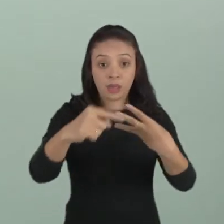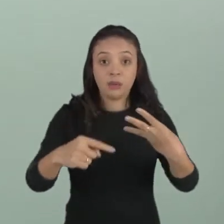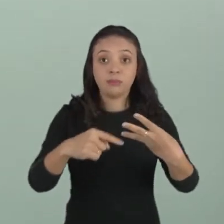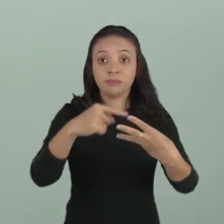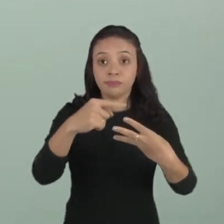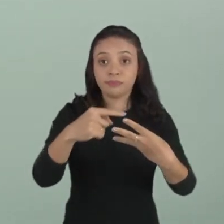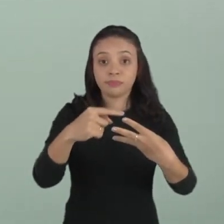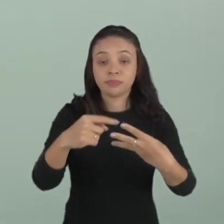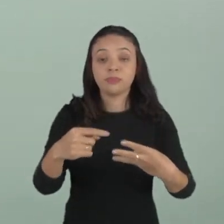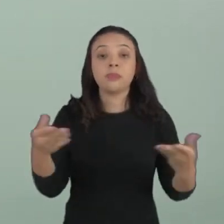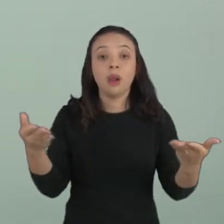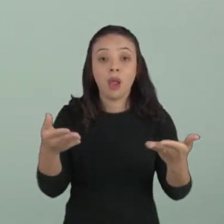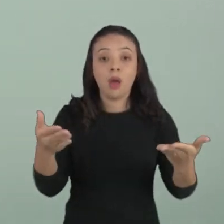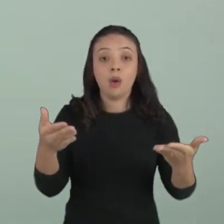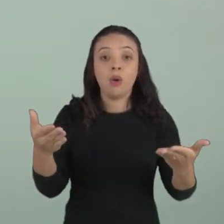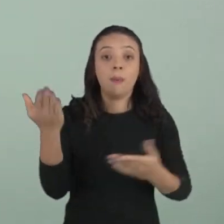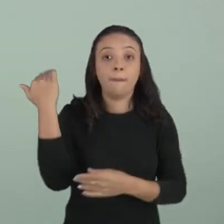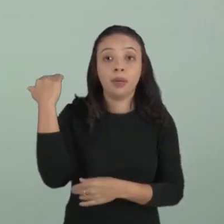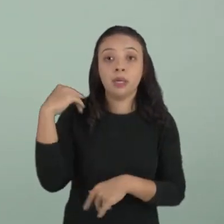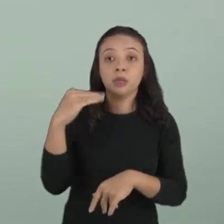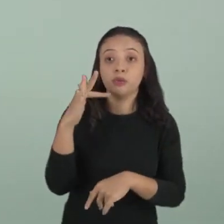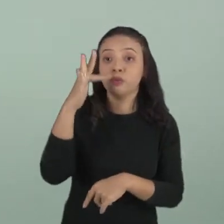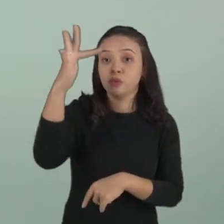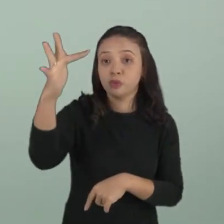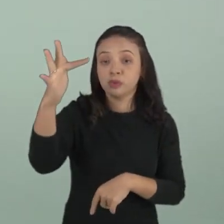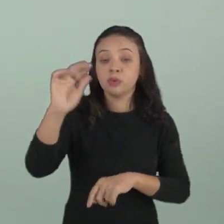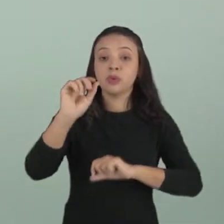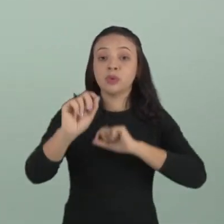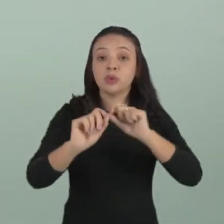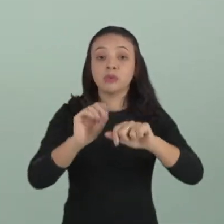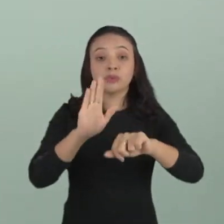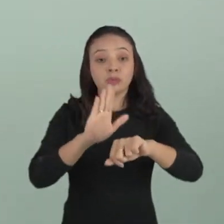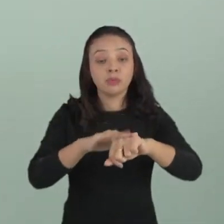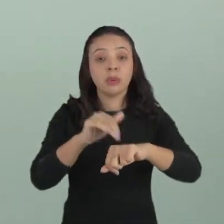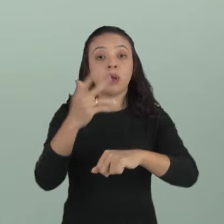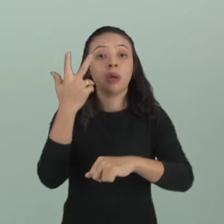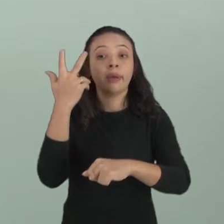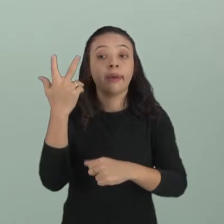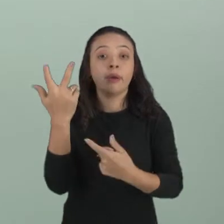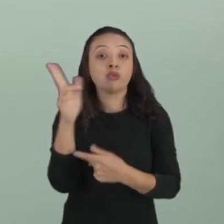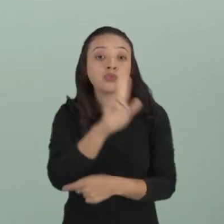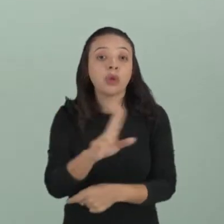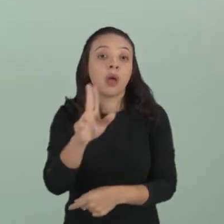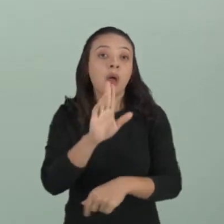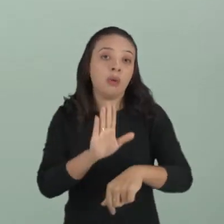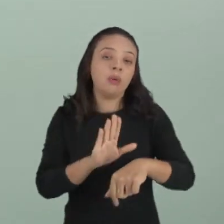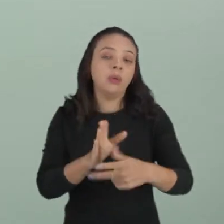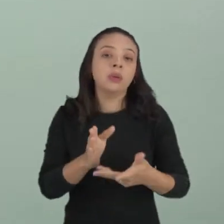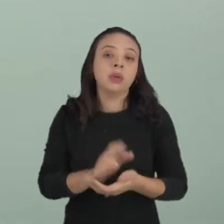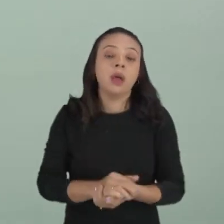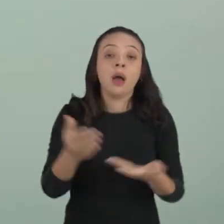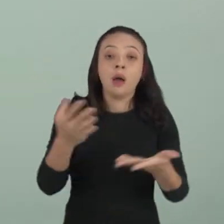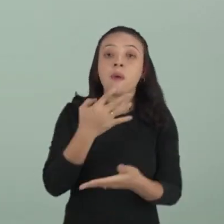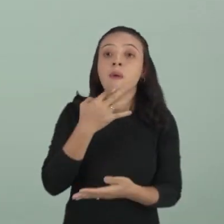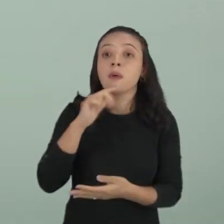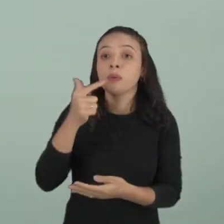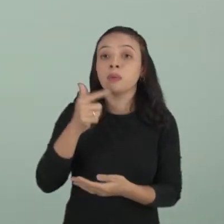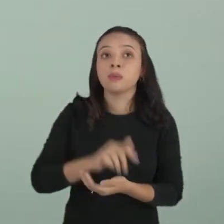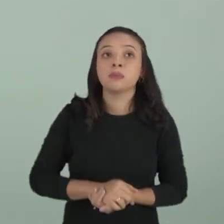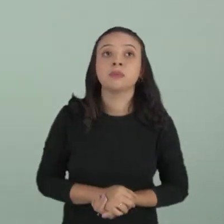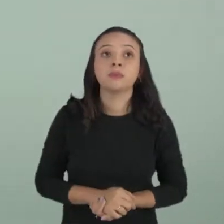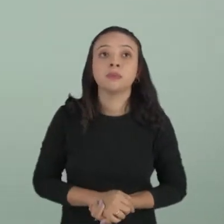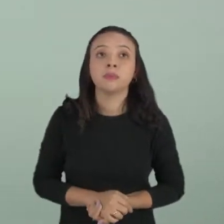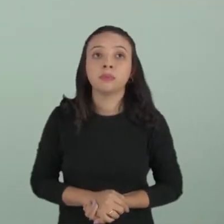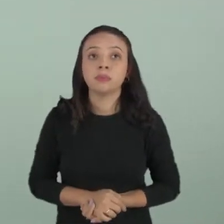tempos, pretérito, presente e futuro, são os tempos mais comuns. Vamos conhecer outros, tá?